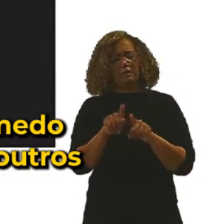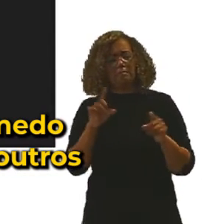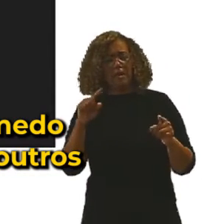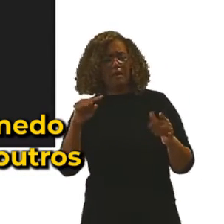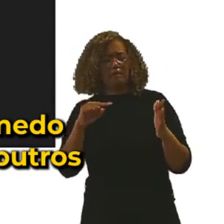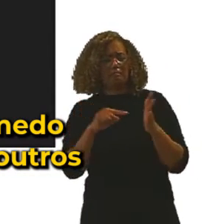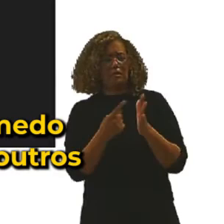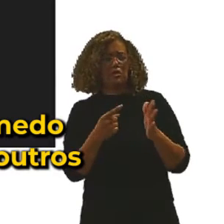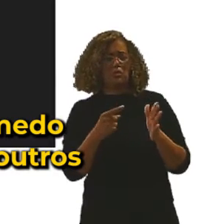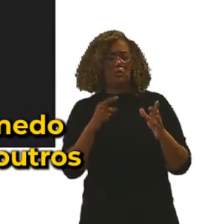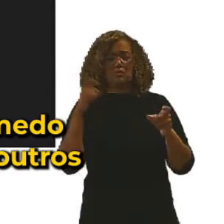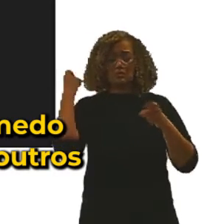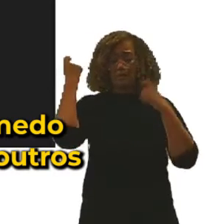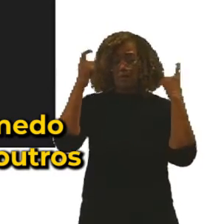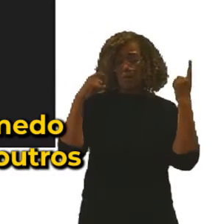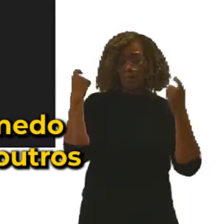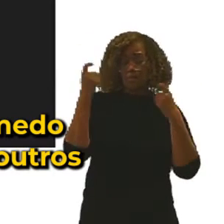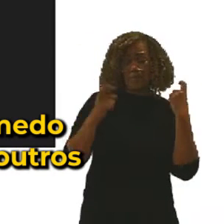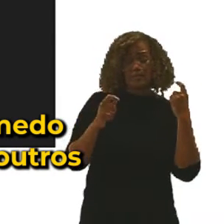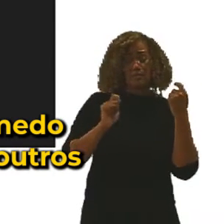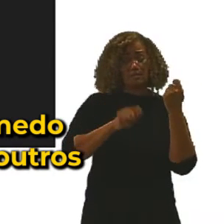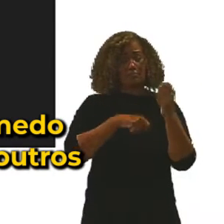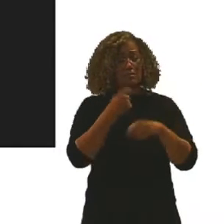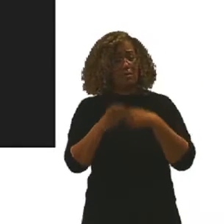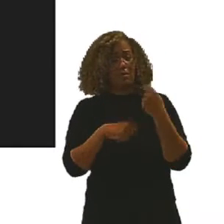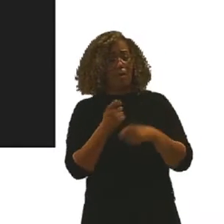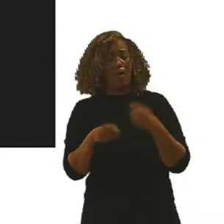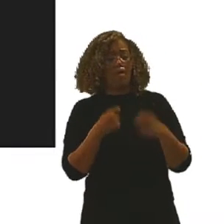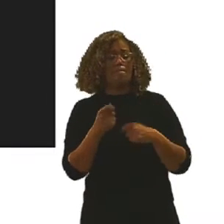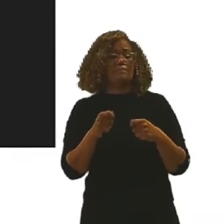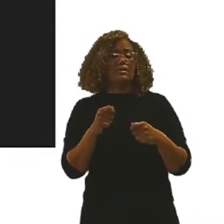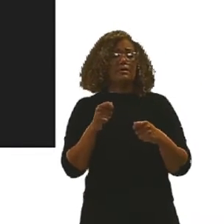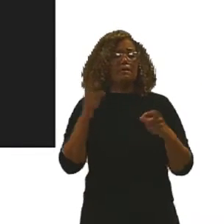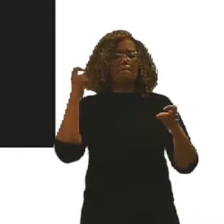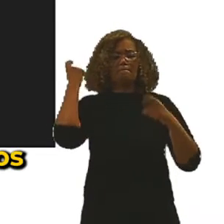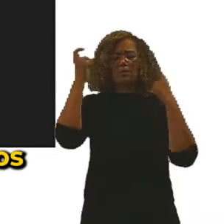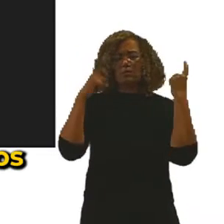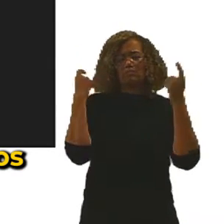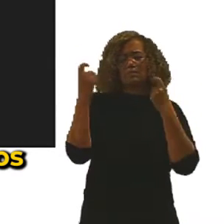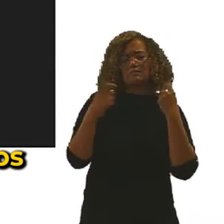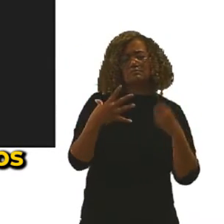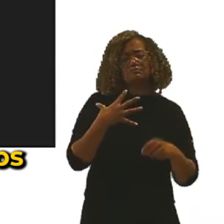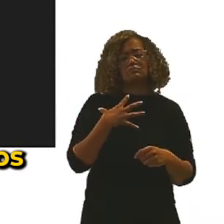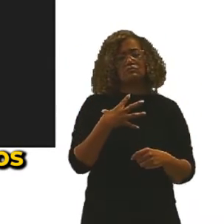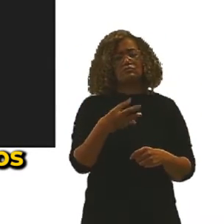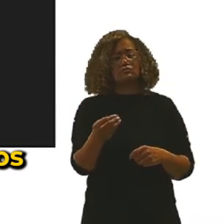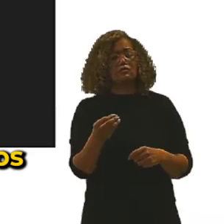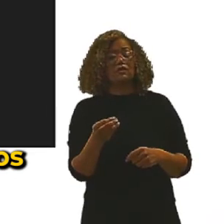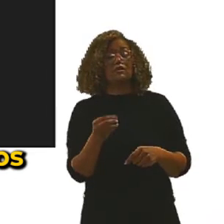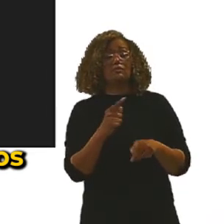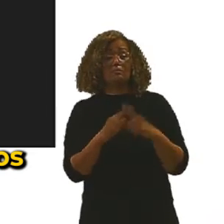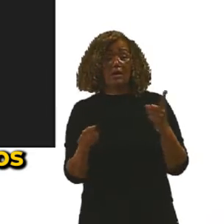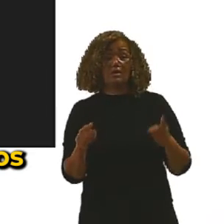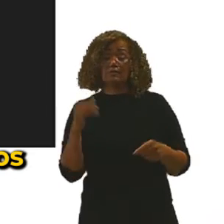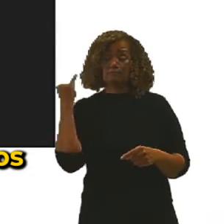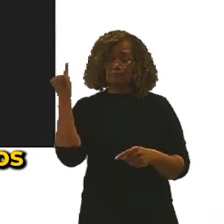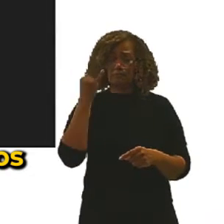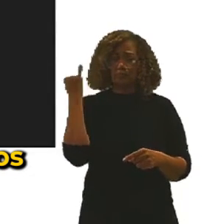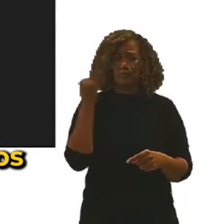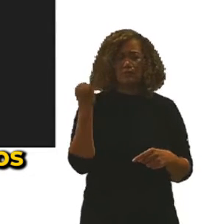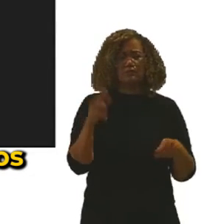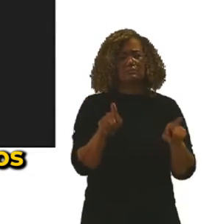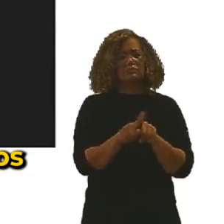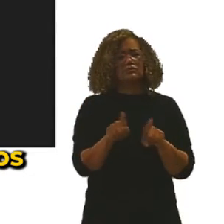medo, preocupação com a criação dos filhos e outros fatores. Nós temos uma tendência de reconciliação, por isso a importância de